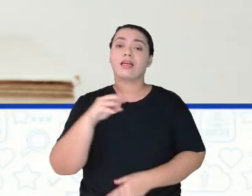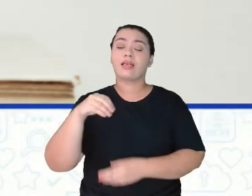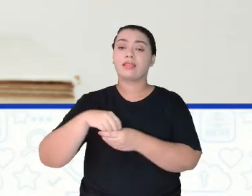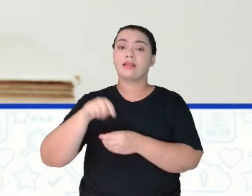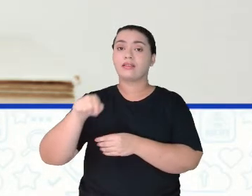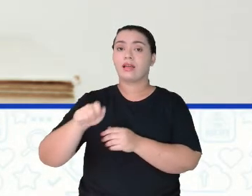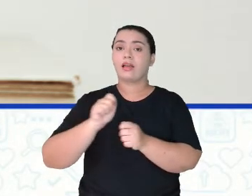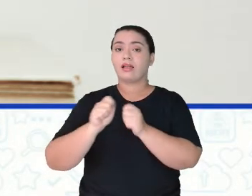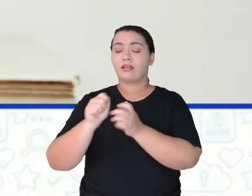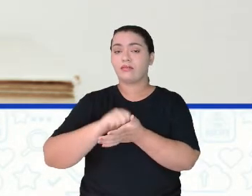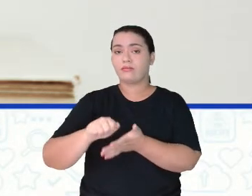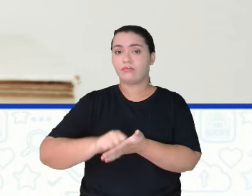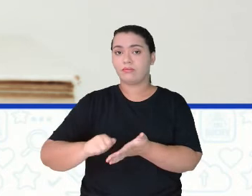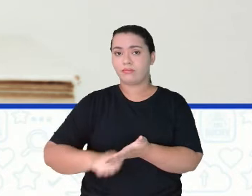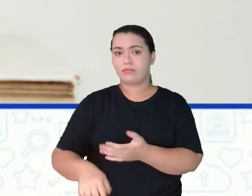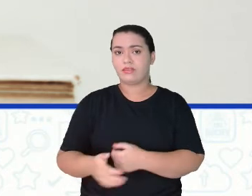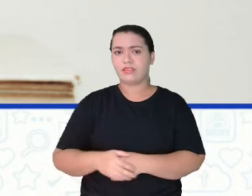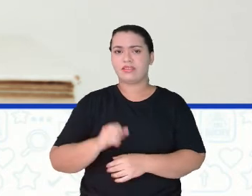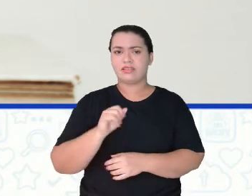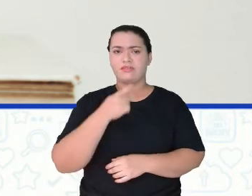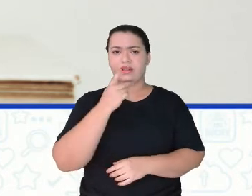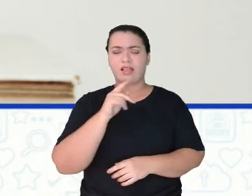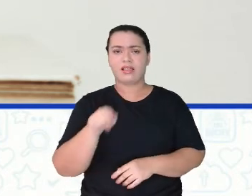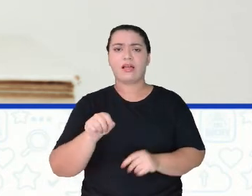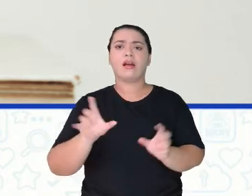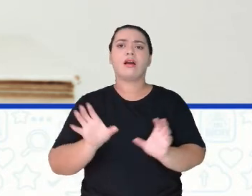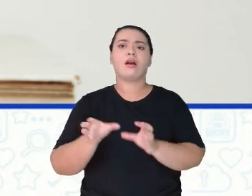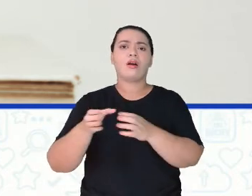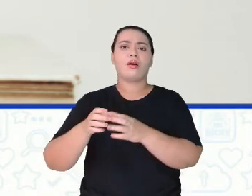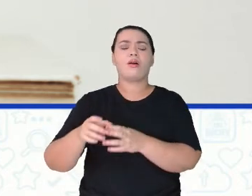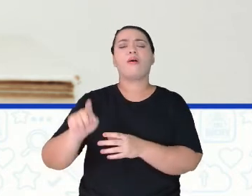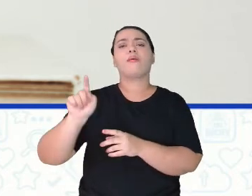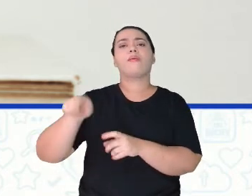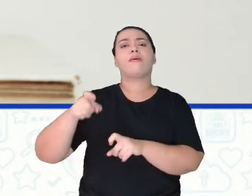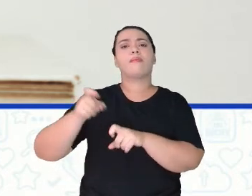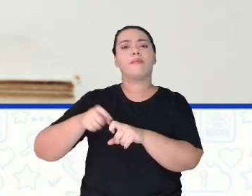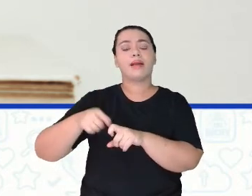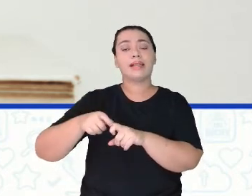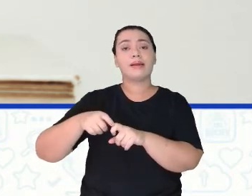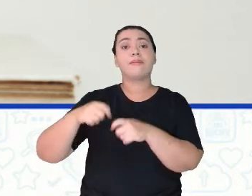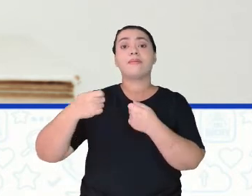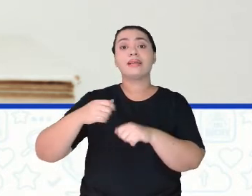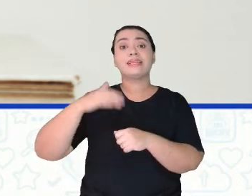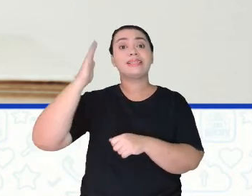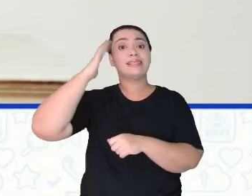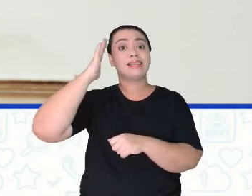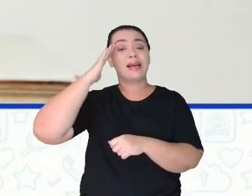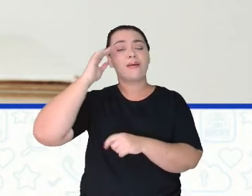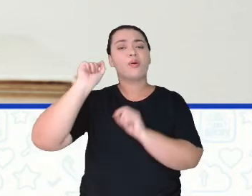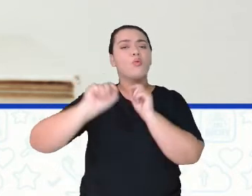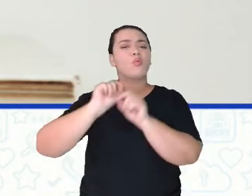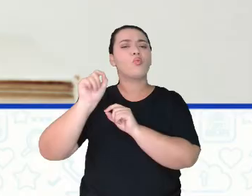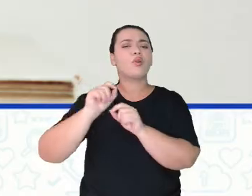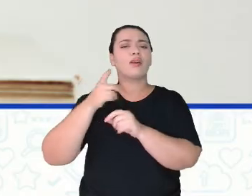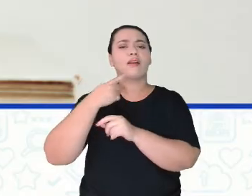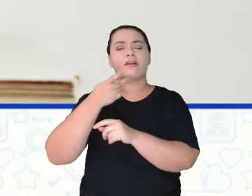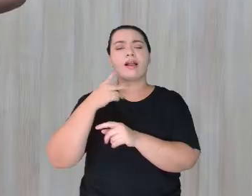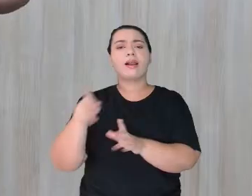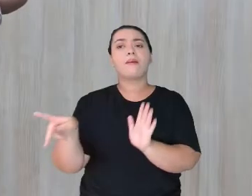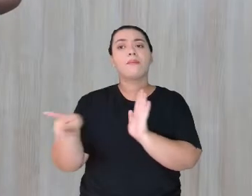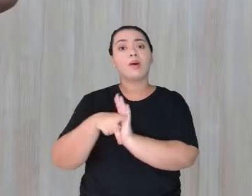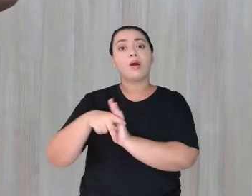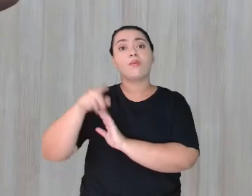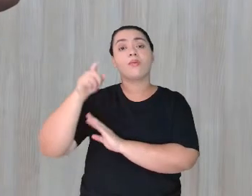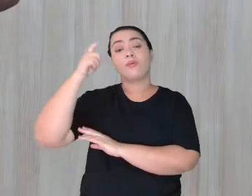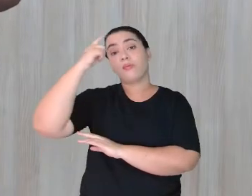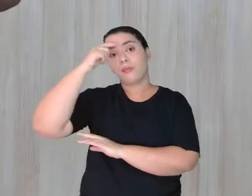exemplo, se a reportagem fala sobre a comunidade médica, conhecer os jargões médicos pode ajudar a entender melhor os diálogos e depoimentos. Então, se eu estou falando